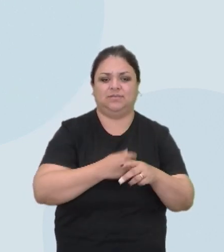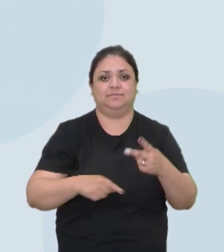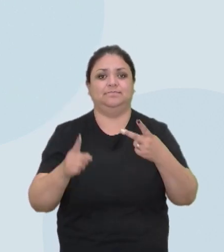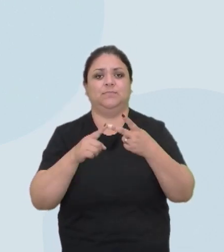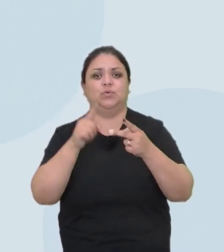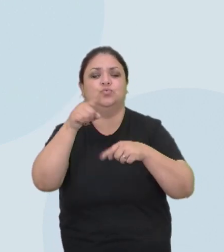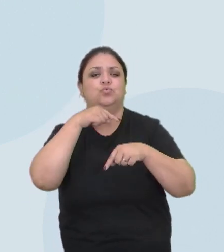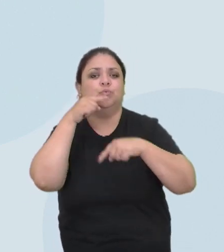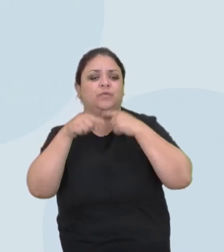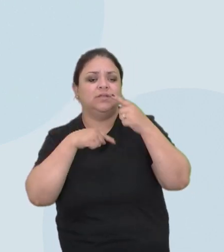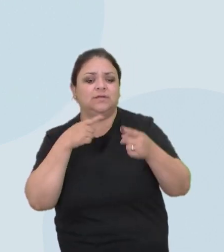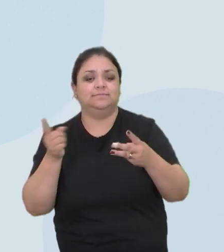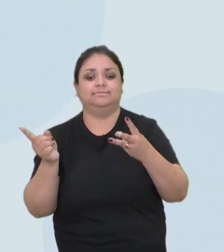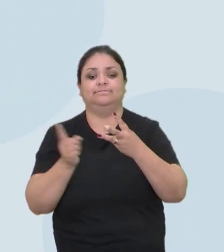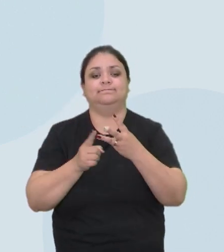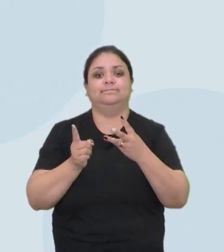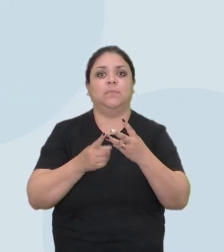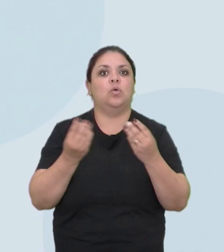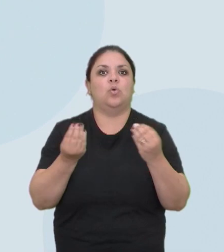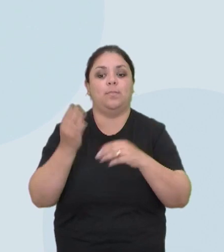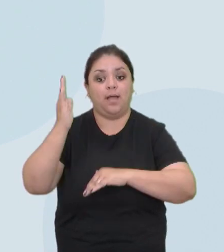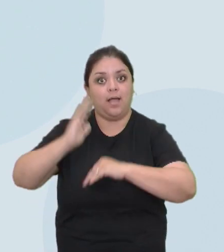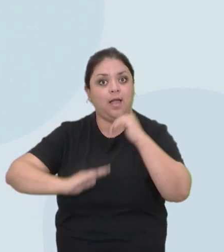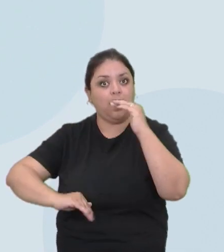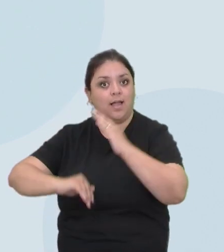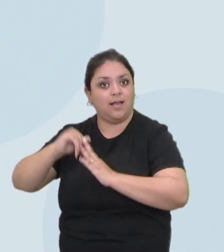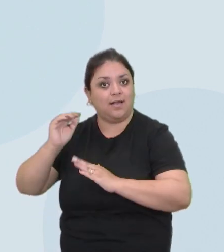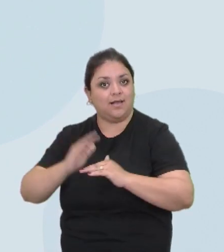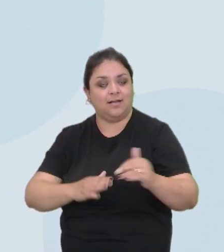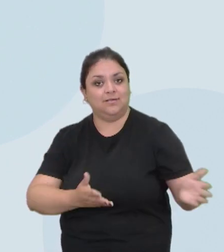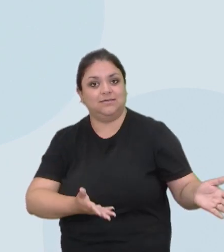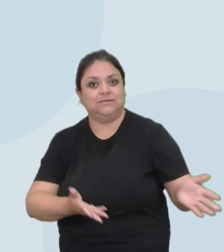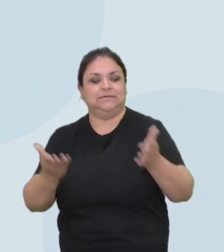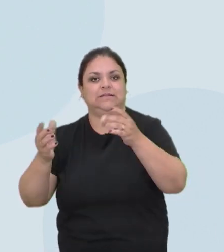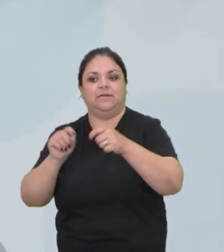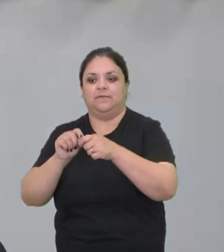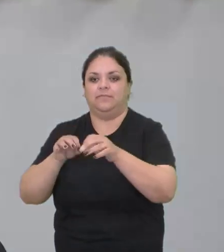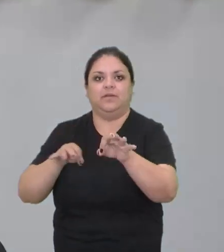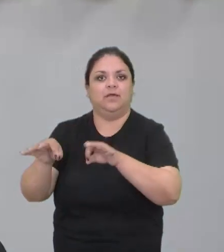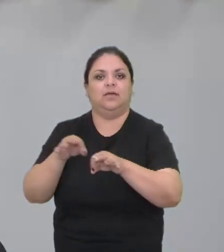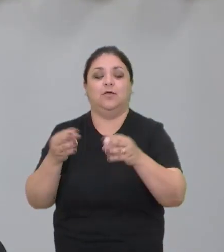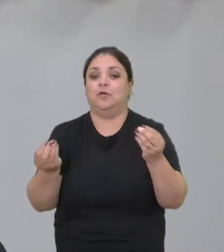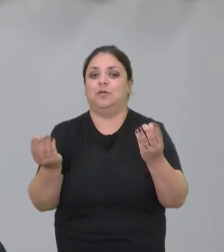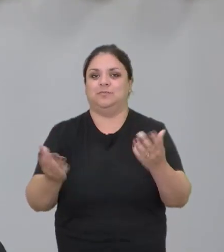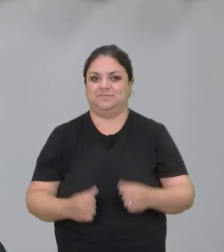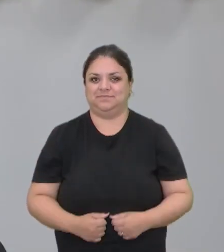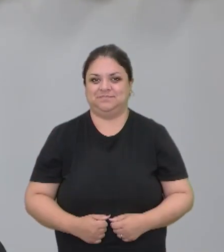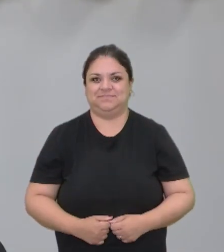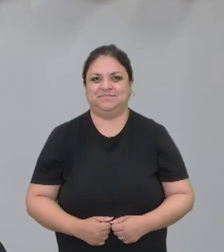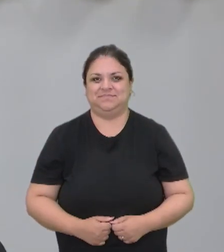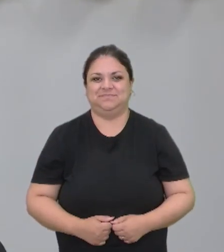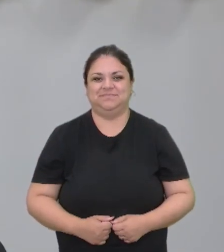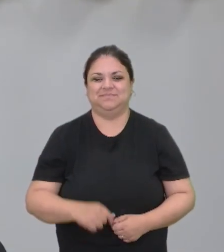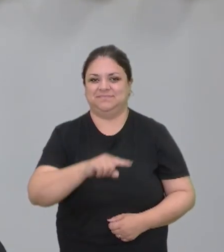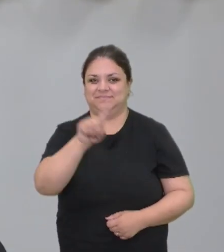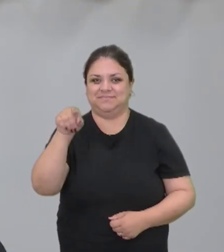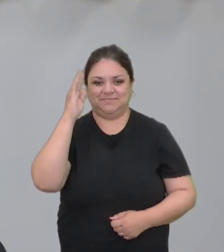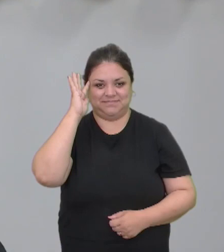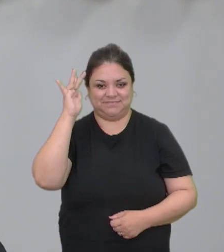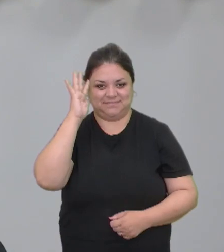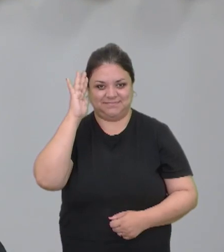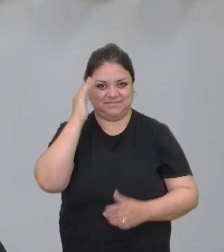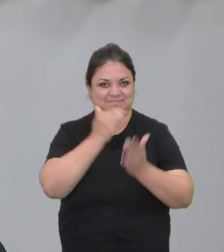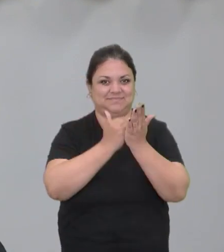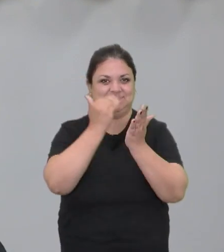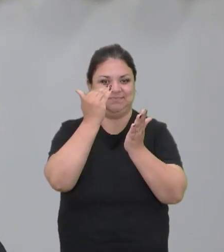suas dúvidas e como colocar em prática o plano de ação? Então aí para vocês pensarem um pouco mais